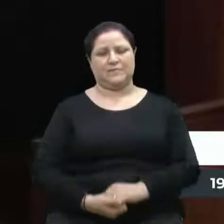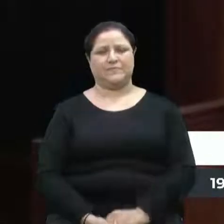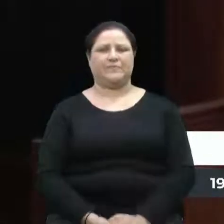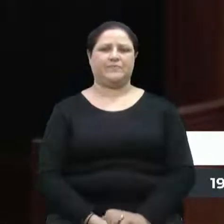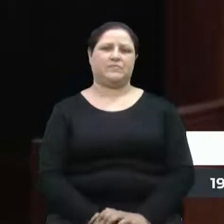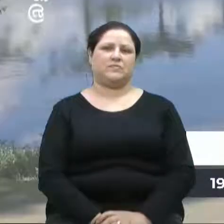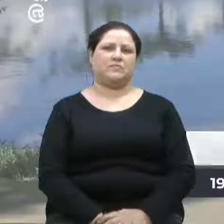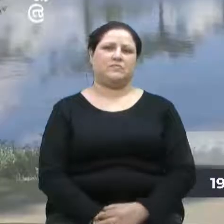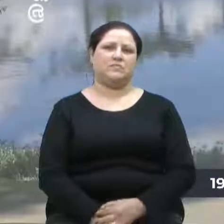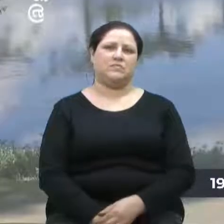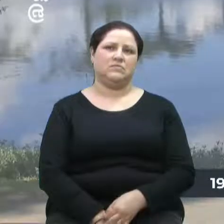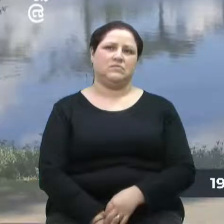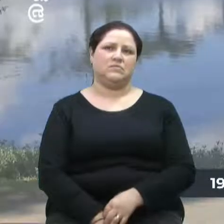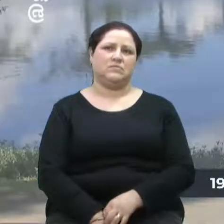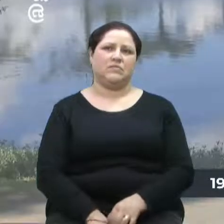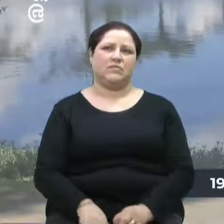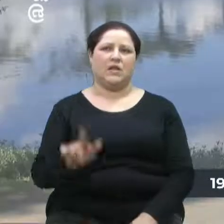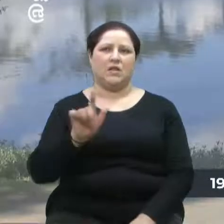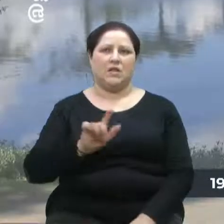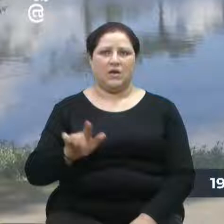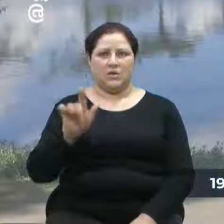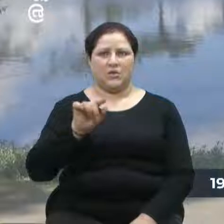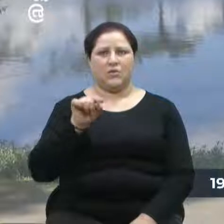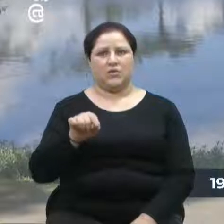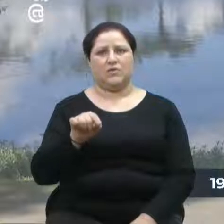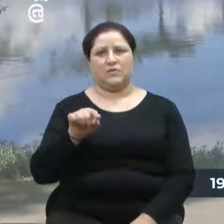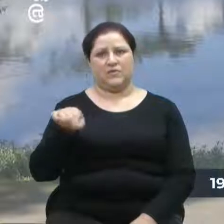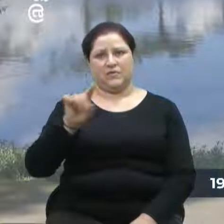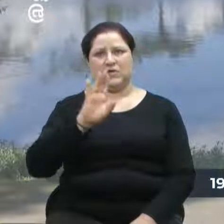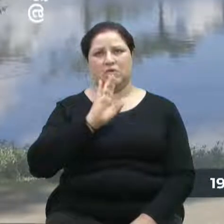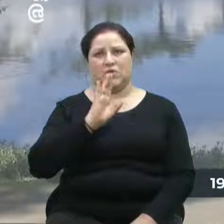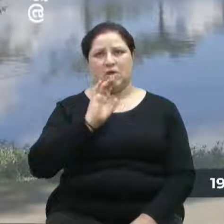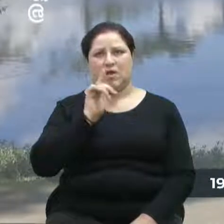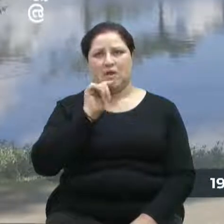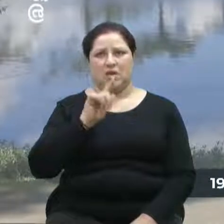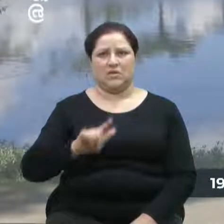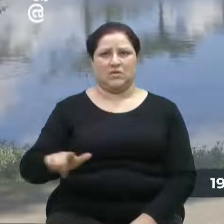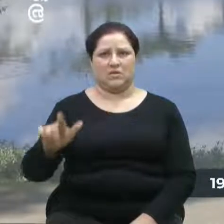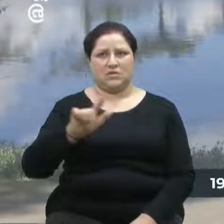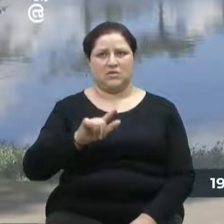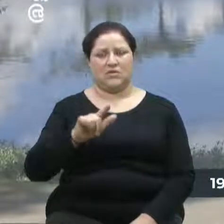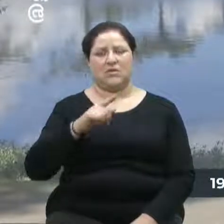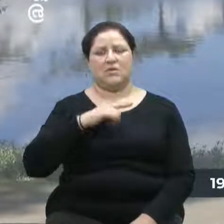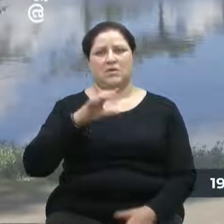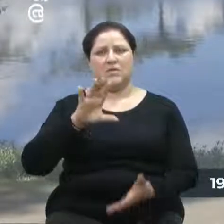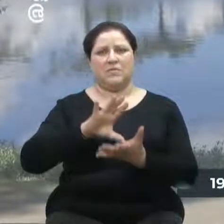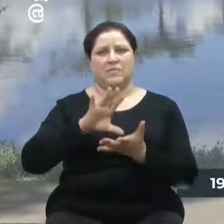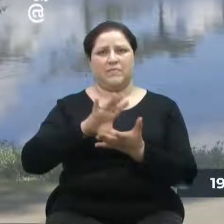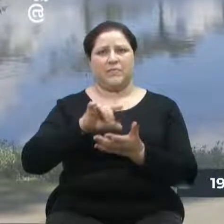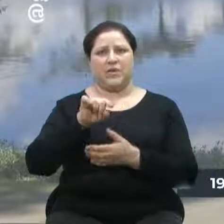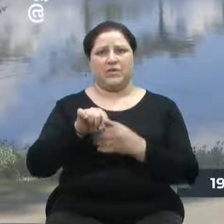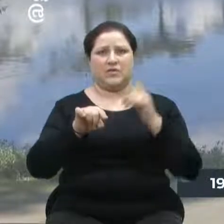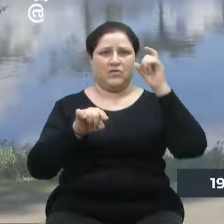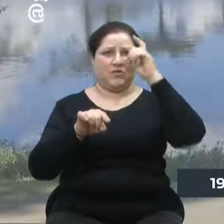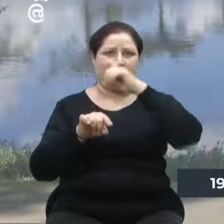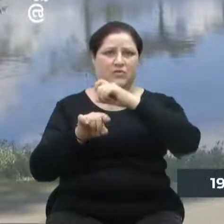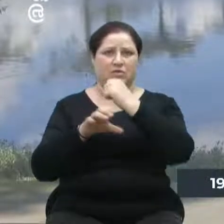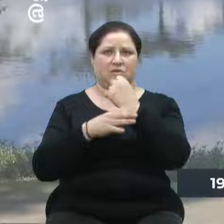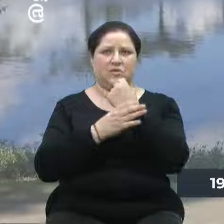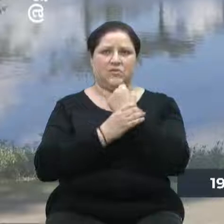Aqui nós temos o Parque da Lagoa, que vocês conhecem. Então, a grande dificuldade aqui é